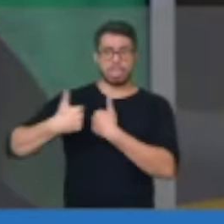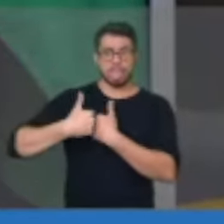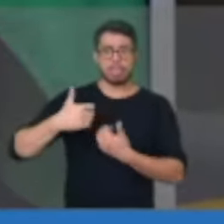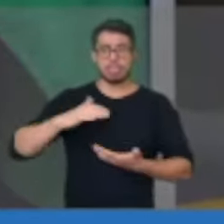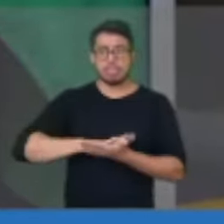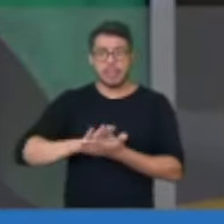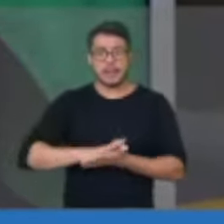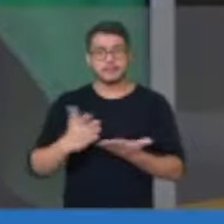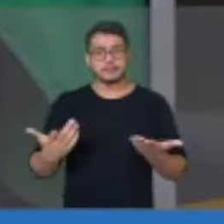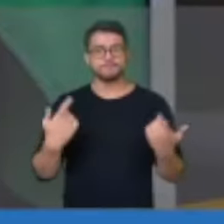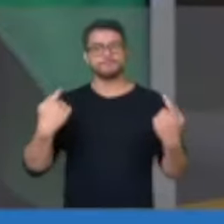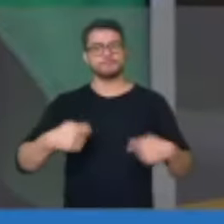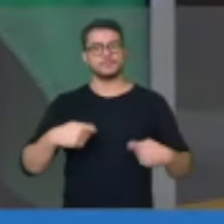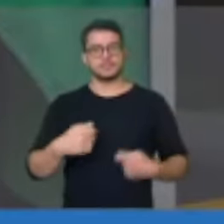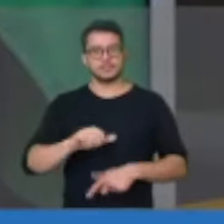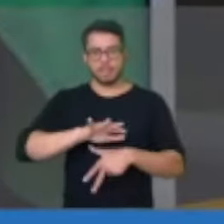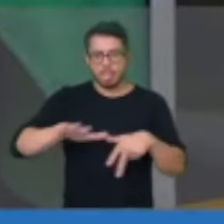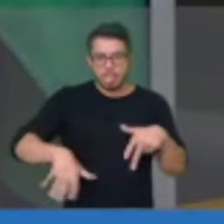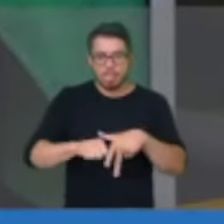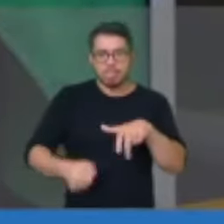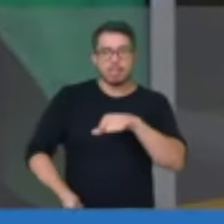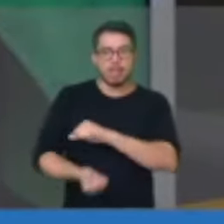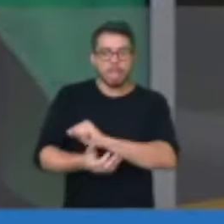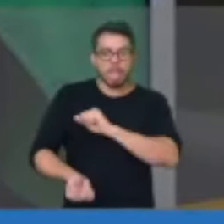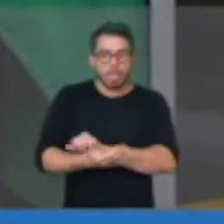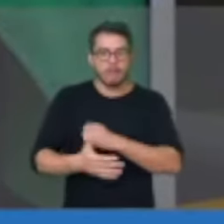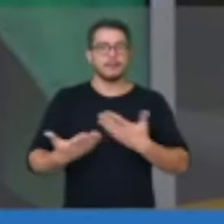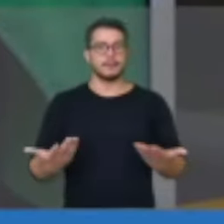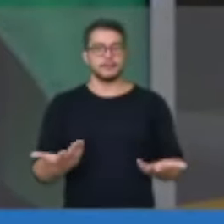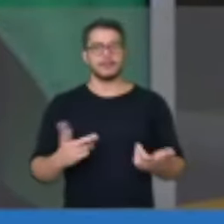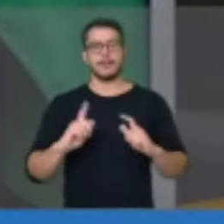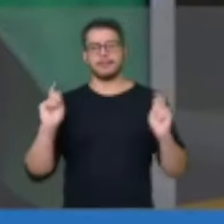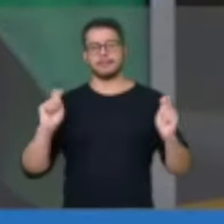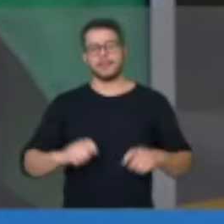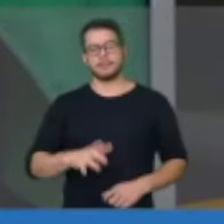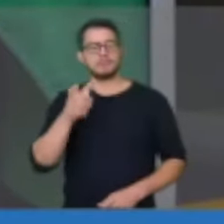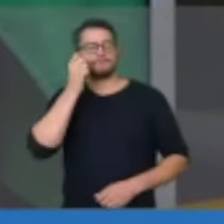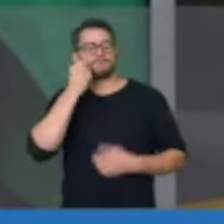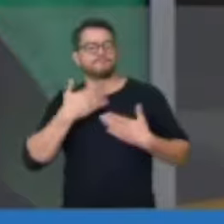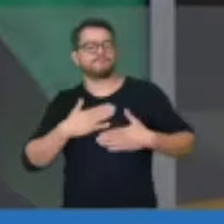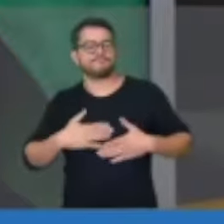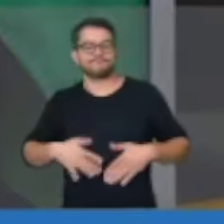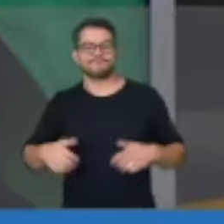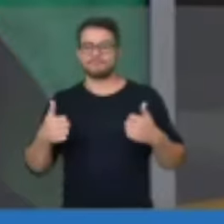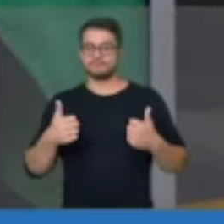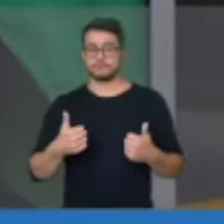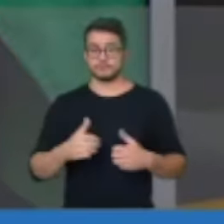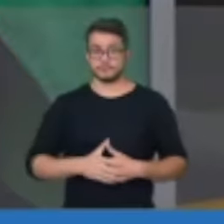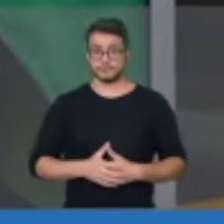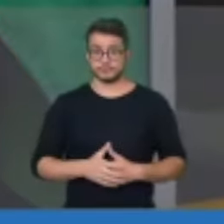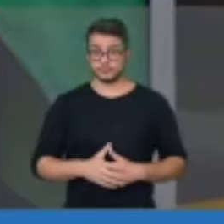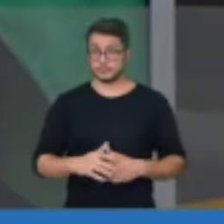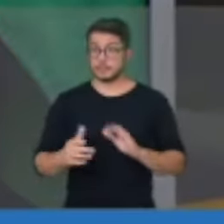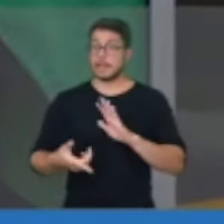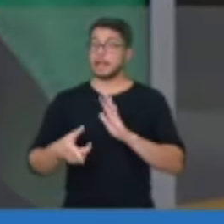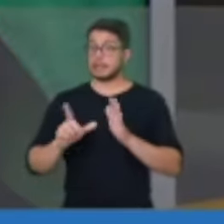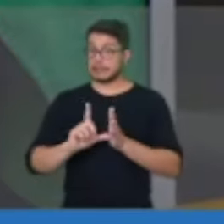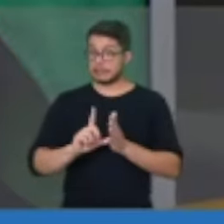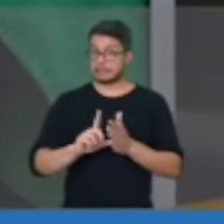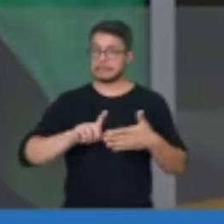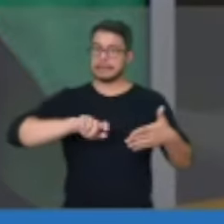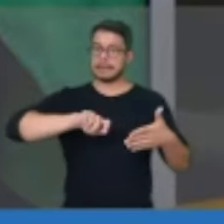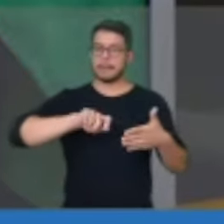corrupto! Roube muito, aí você pode dormir tranquilo. Antes, nós trancávamos as portas de nossa